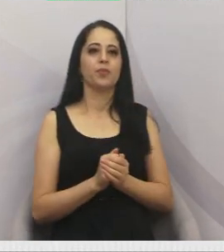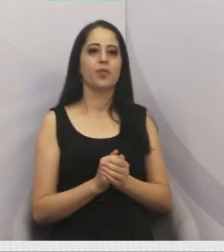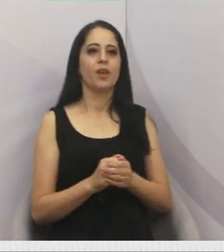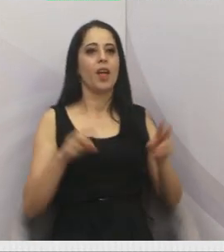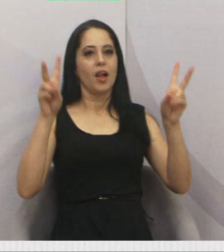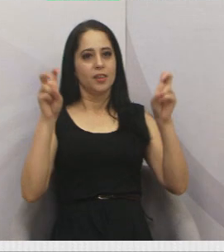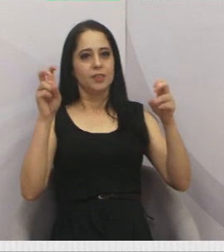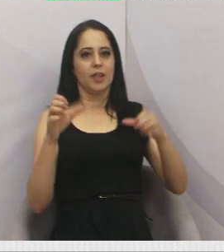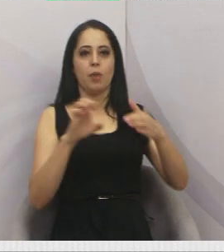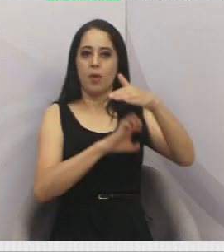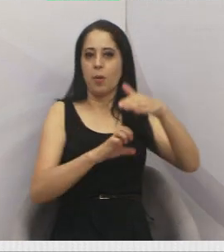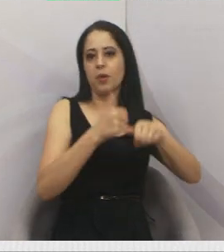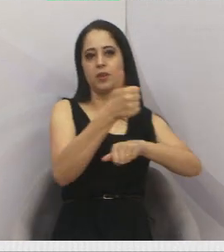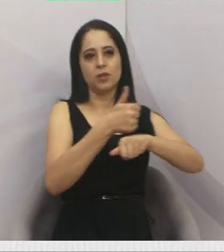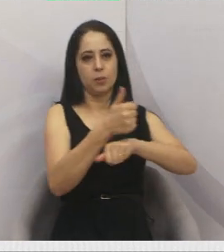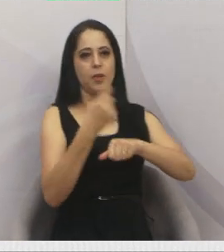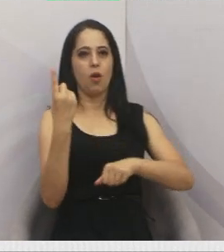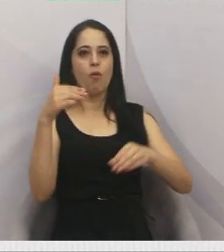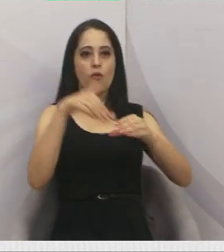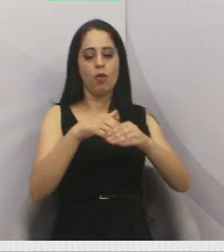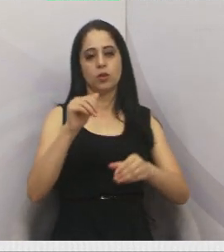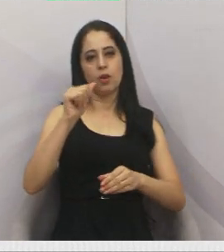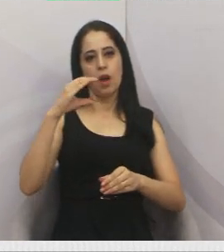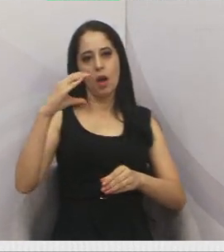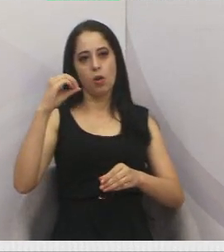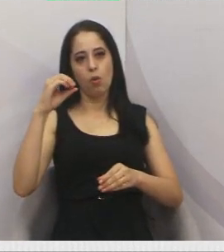entidades profissionais. Um voto para a Convap.